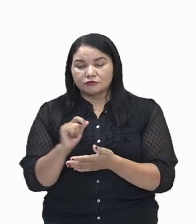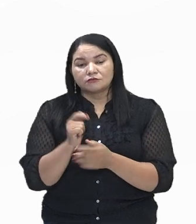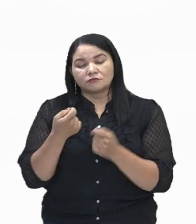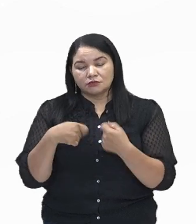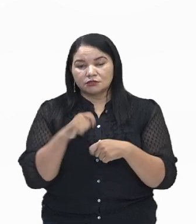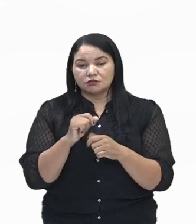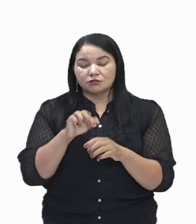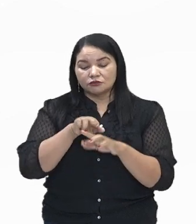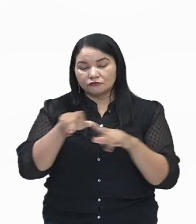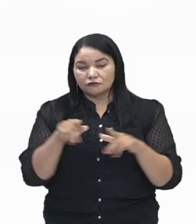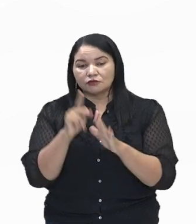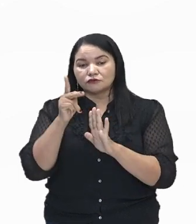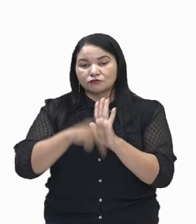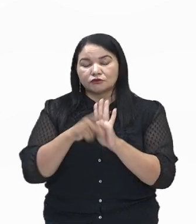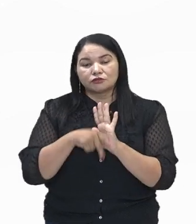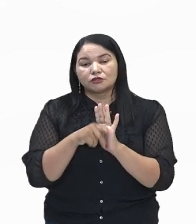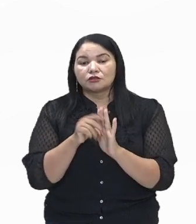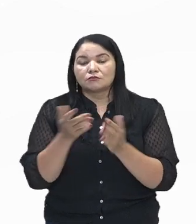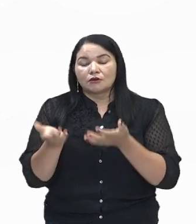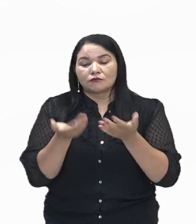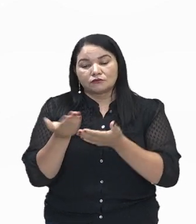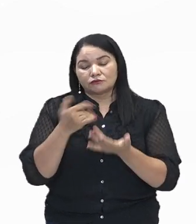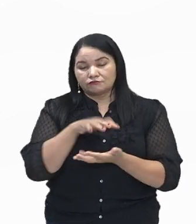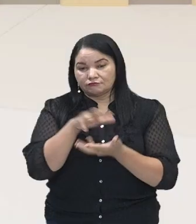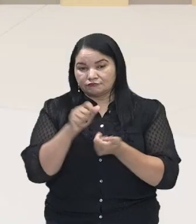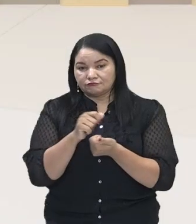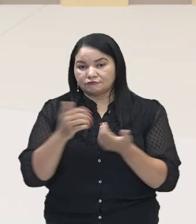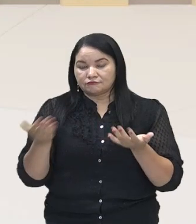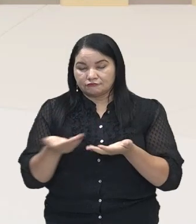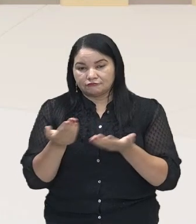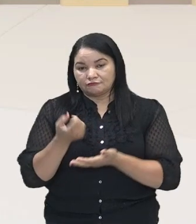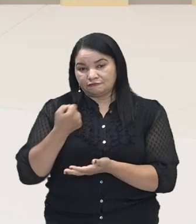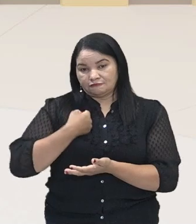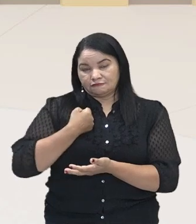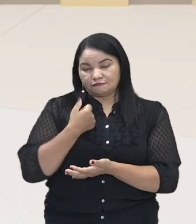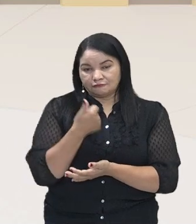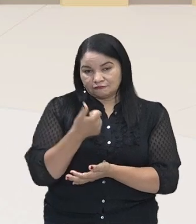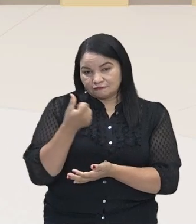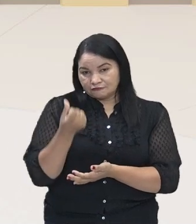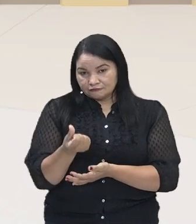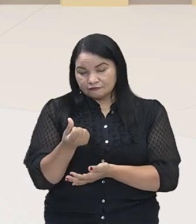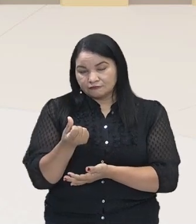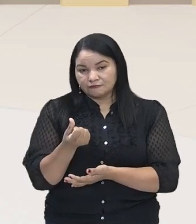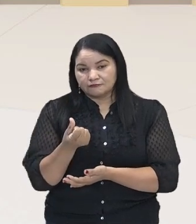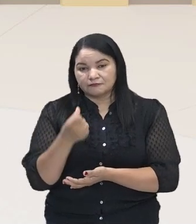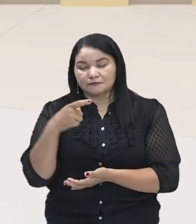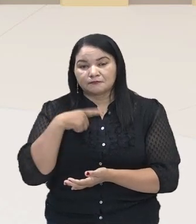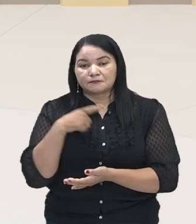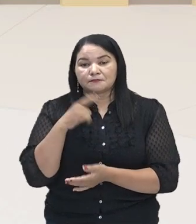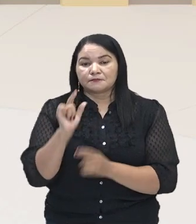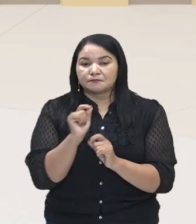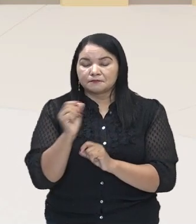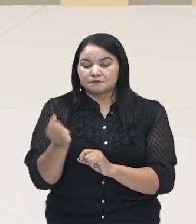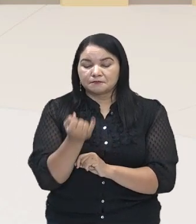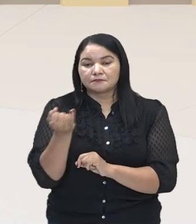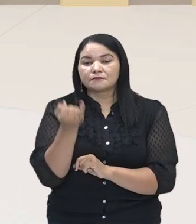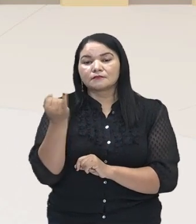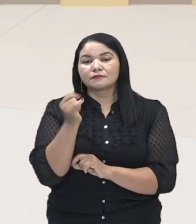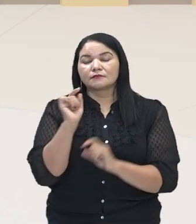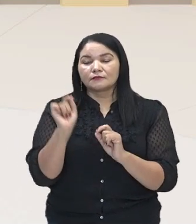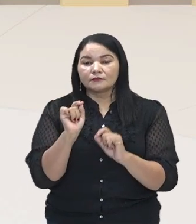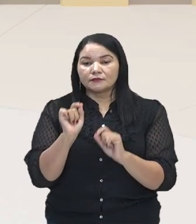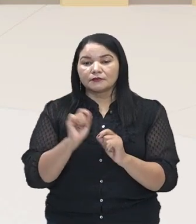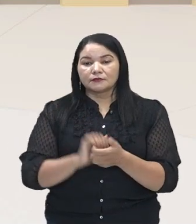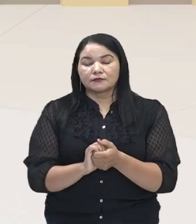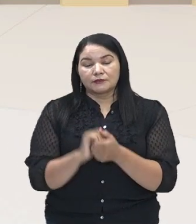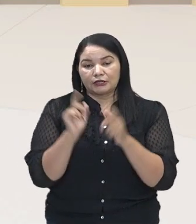planeta. Mas agora na ODS 16 nós temos uma parte muito importante que é